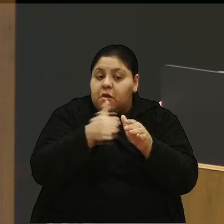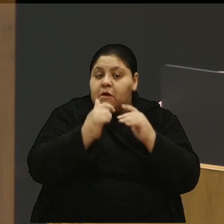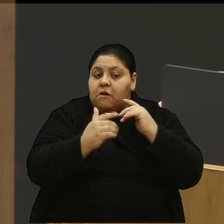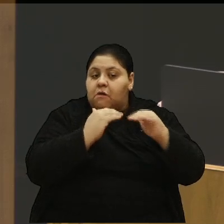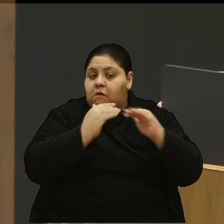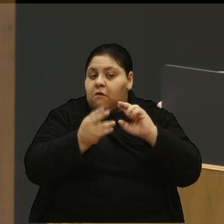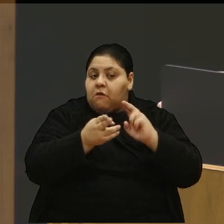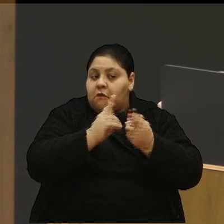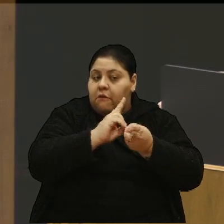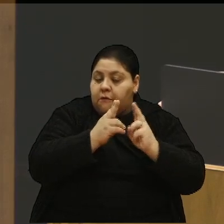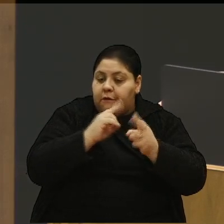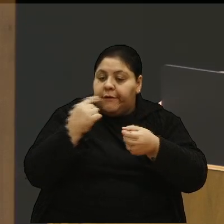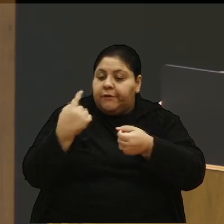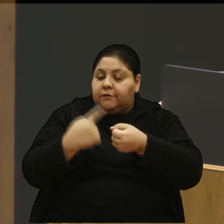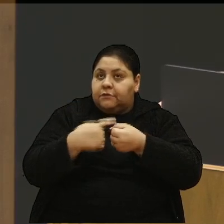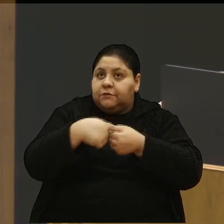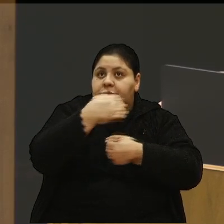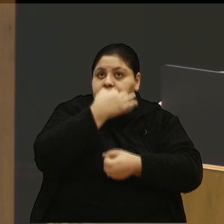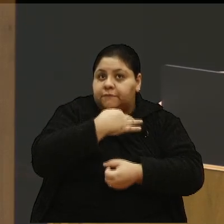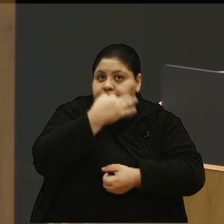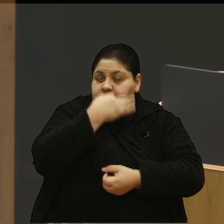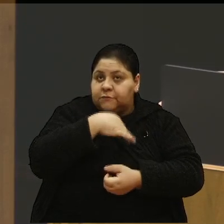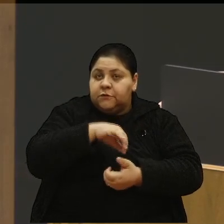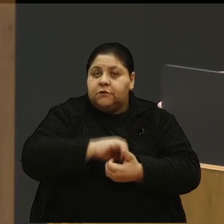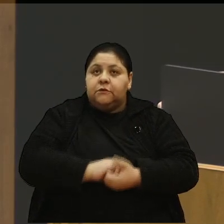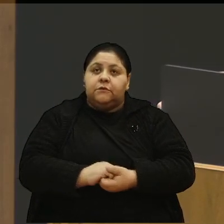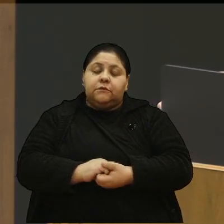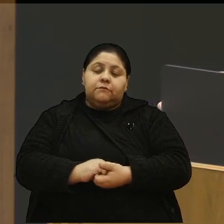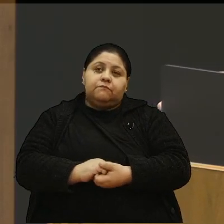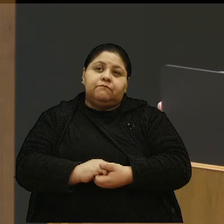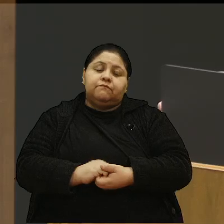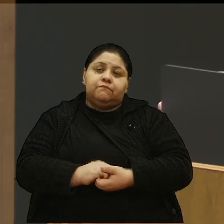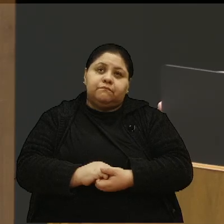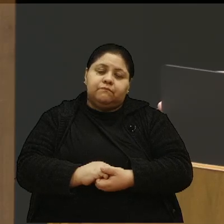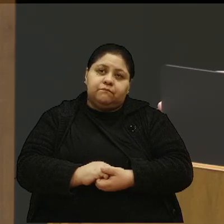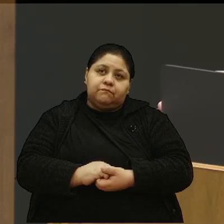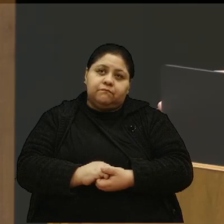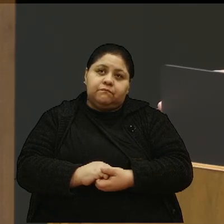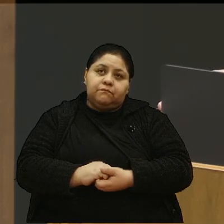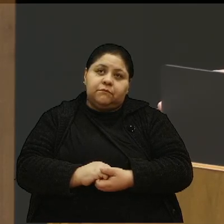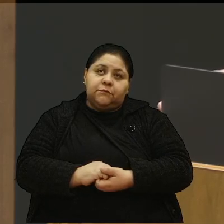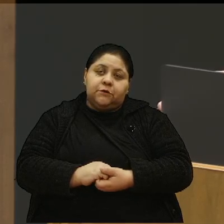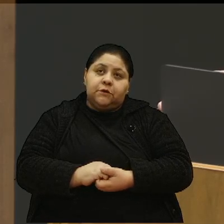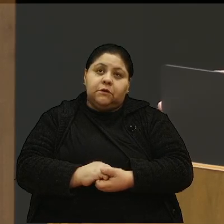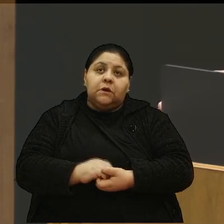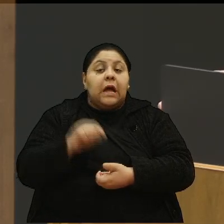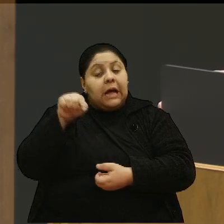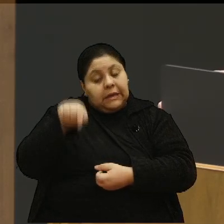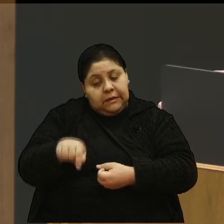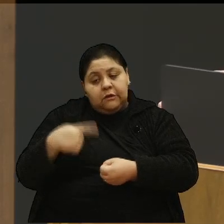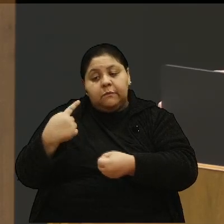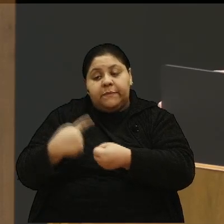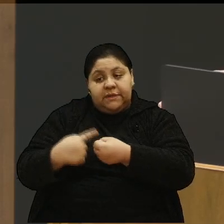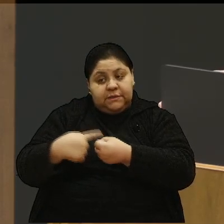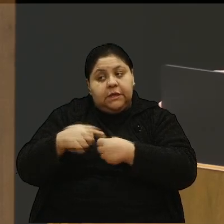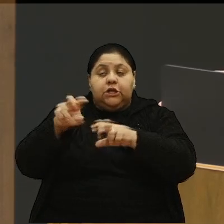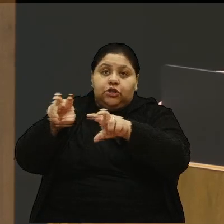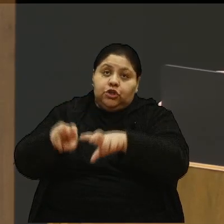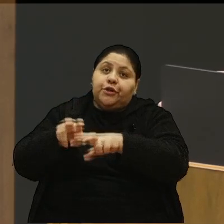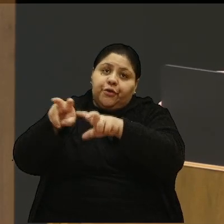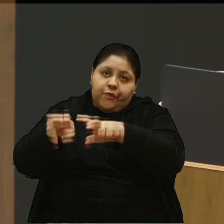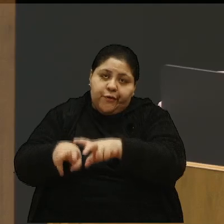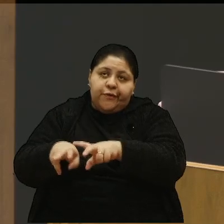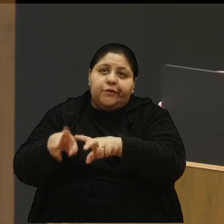urbana da nossa cidade de Caxias do Sul. Embora sejamos uma cidade de interior,